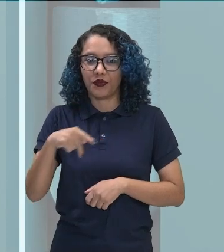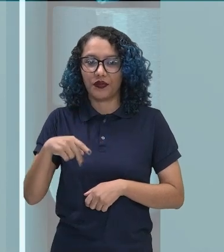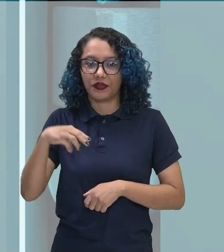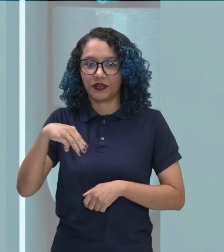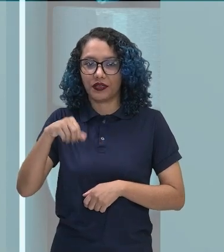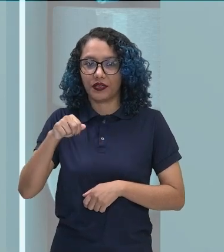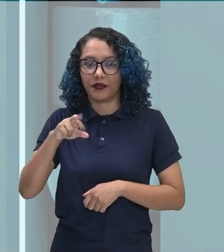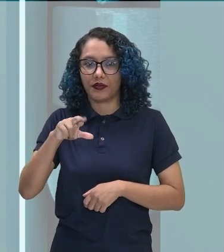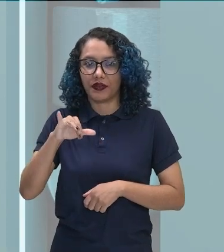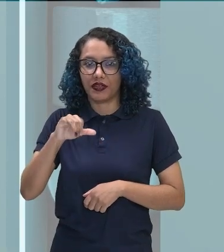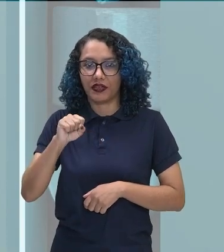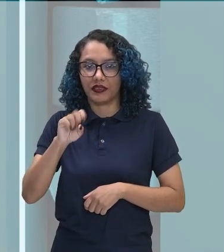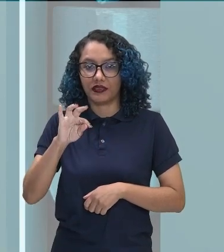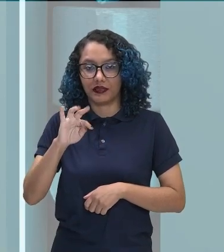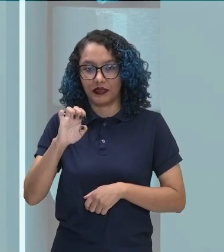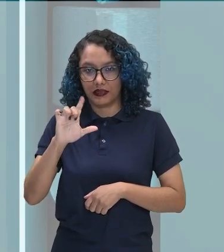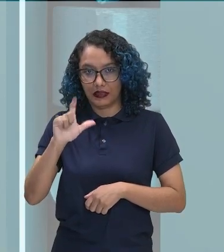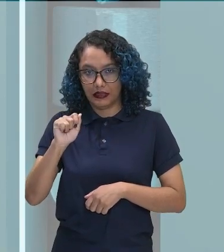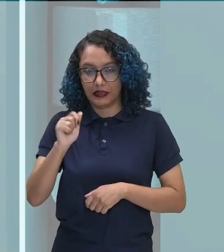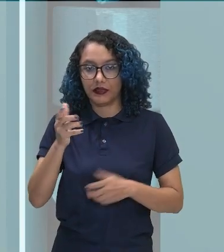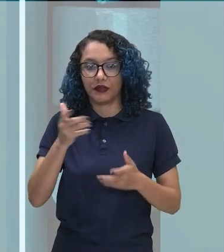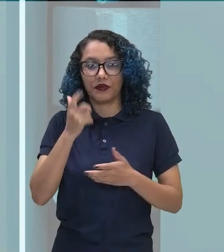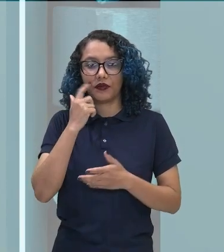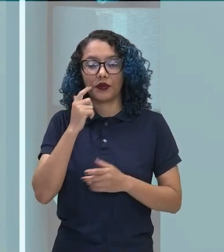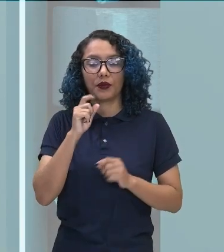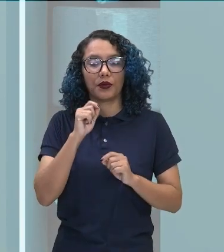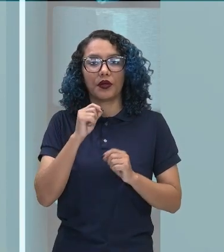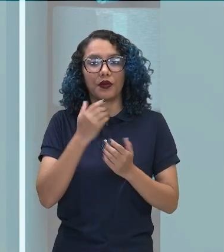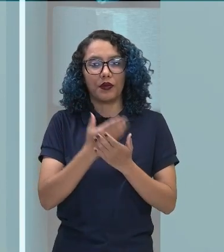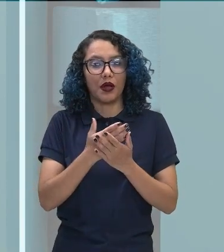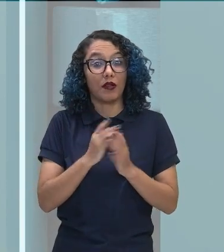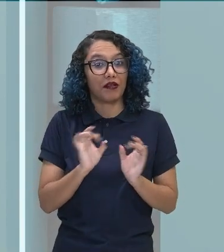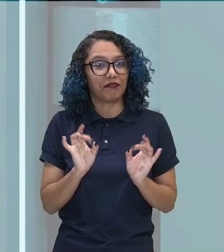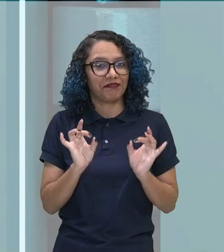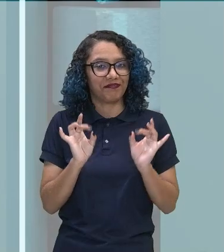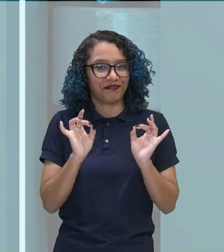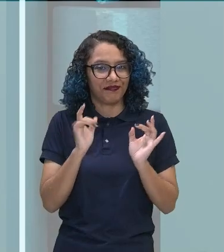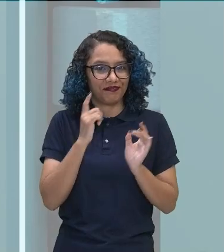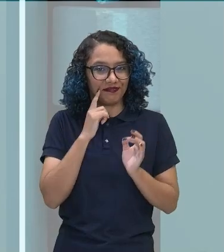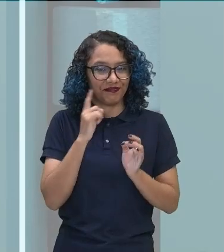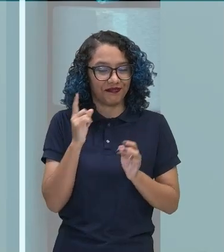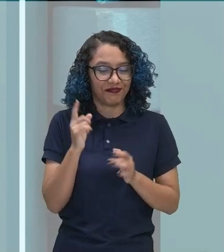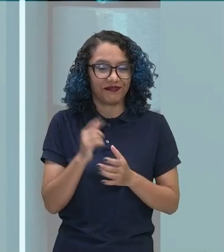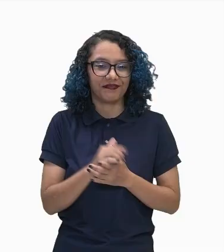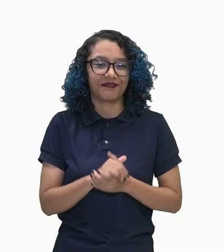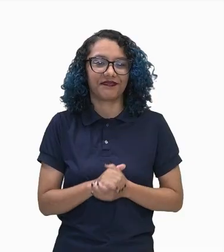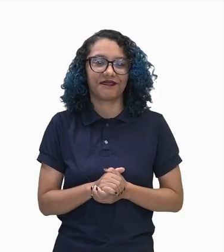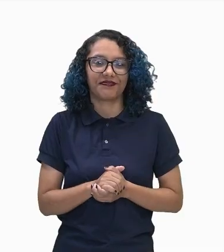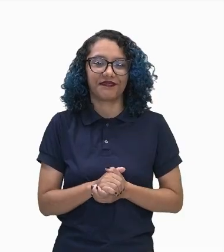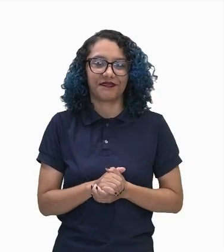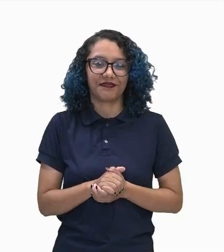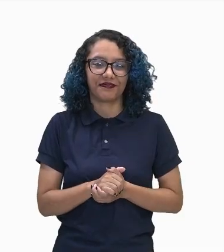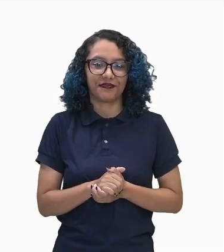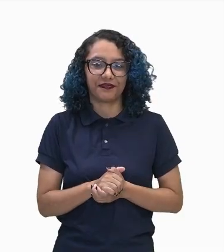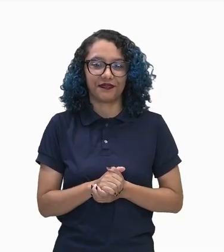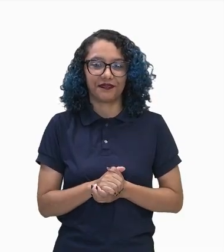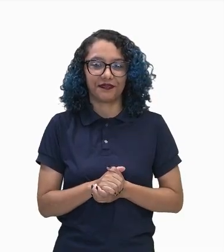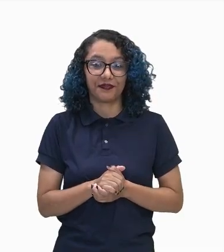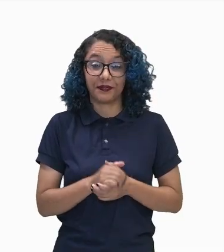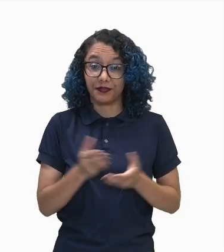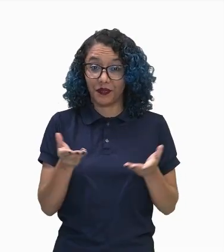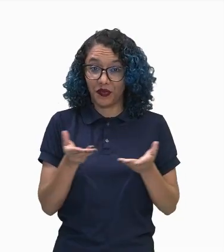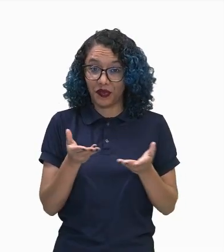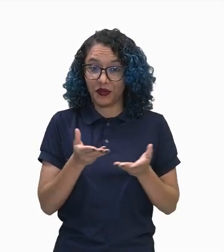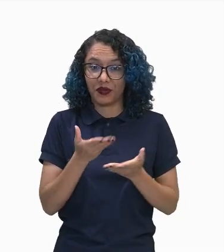Maristela Marchante e nós vamos ter uma aula bem especial. Vamos ver o que vamos estudar hoje? Hoje nós